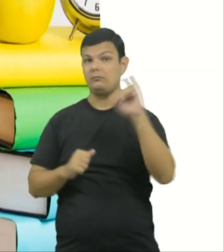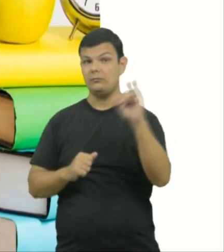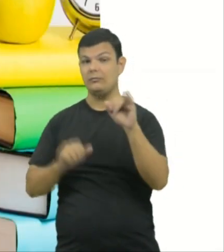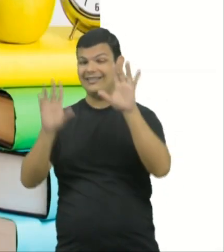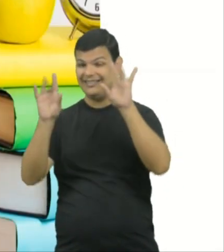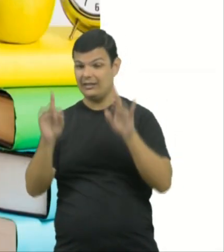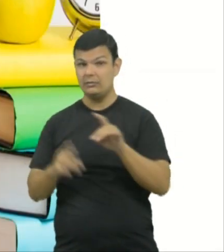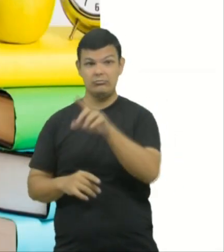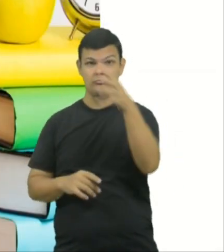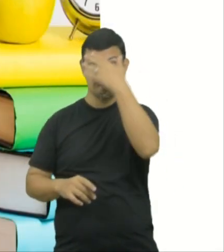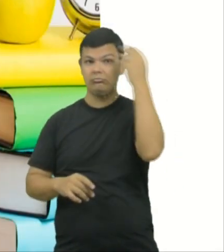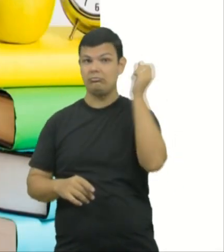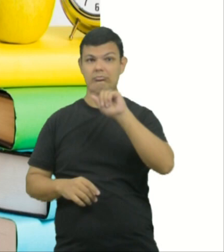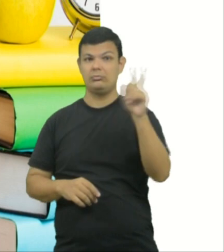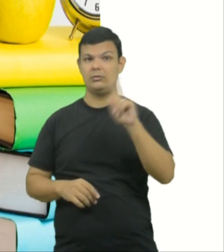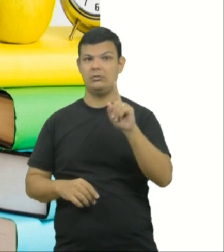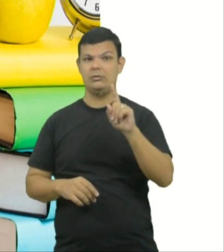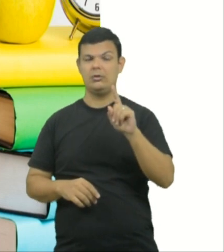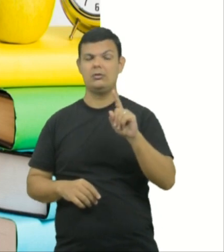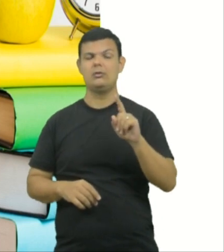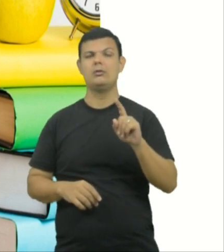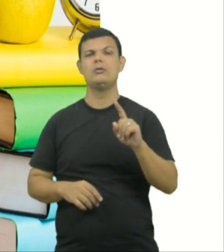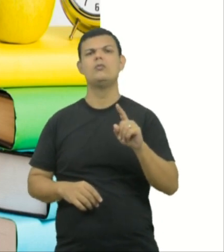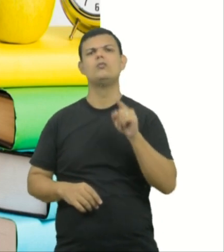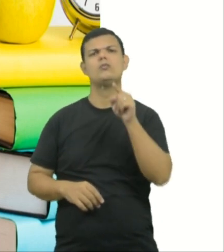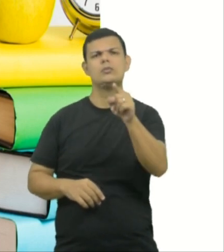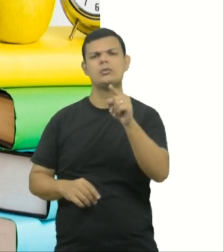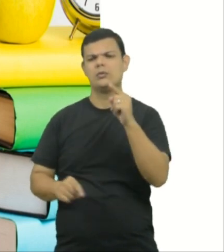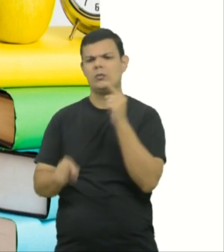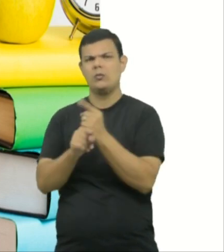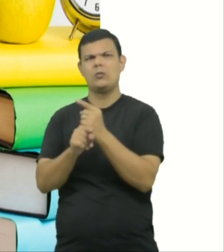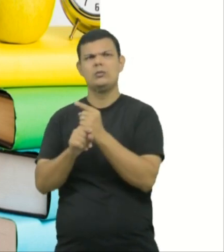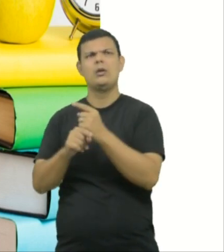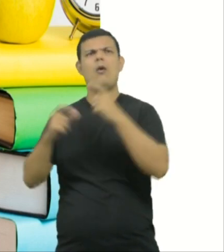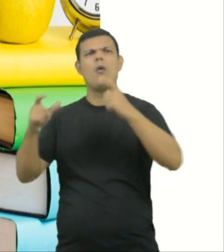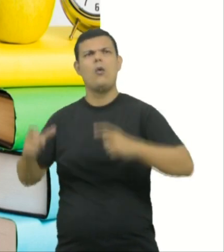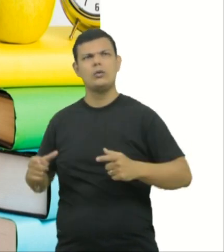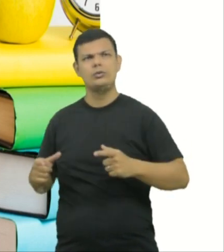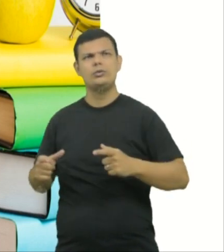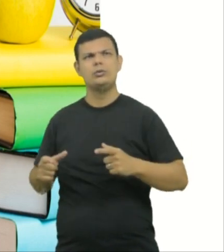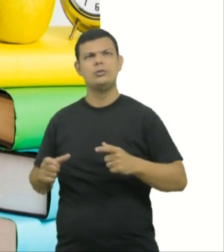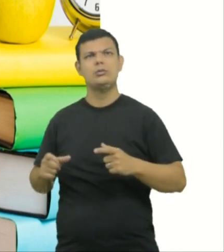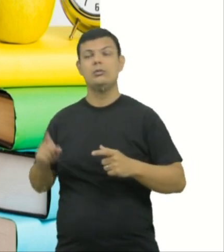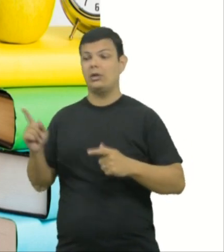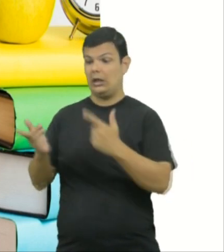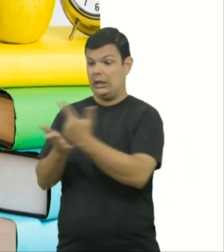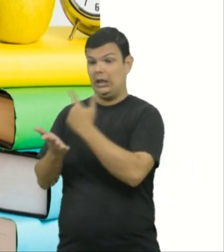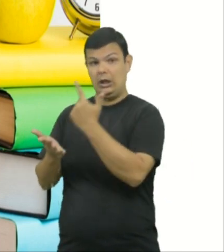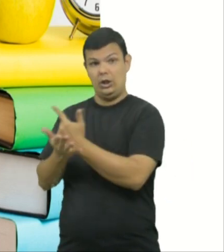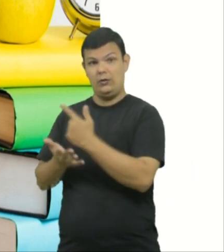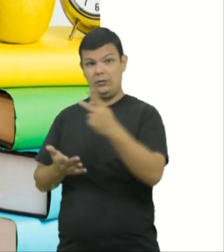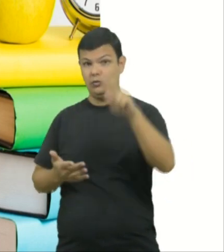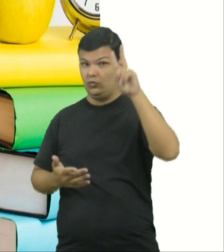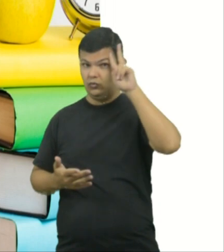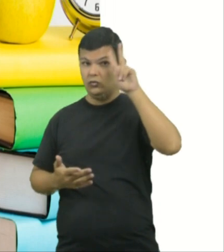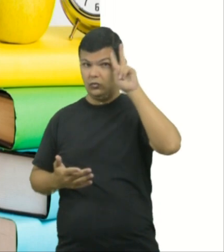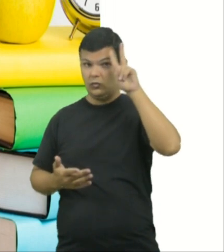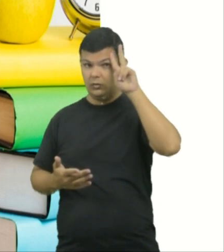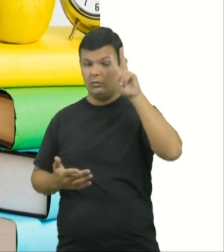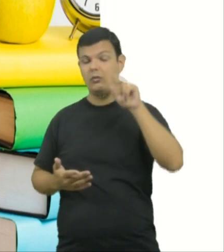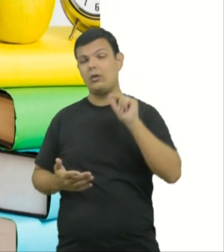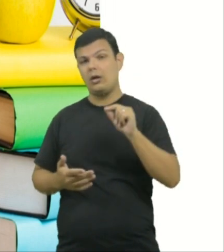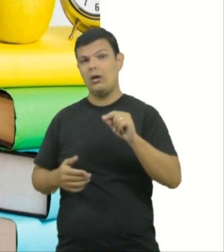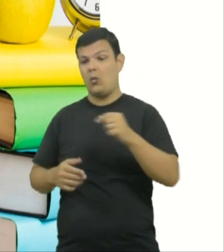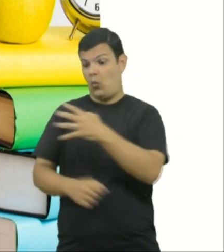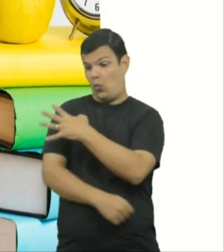pode esquecer. Ah, professor, mas onde eu encontro esse conteúdo, esse conceito? Lá no seu livro de História, para quem é do 4º